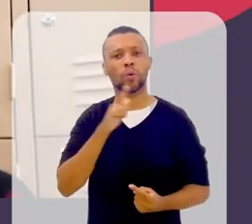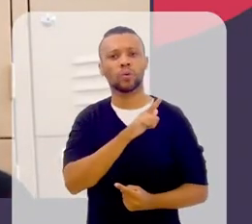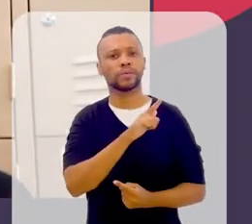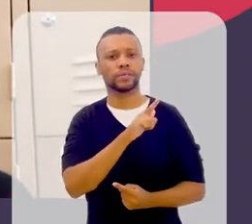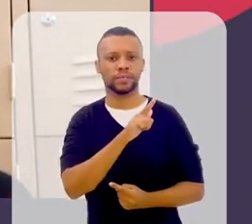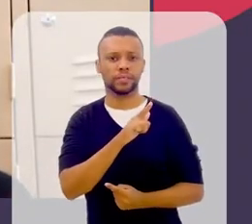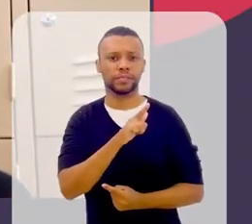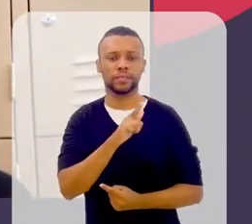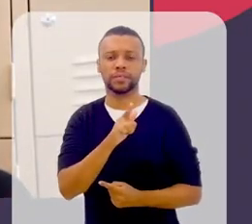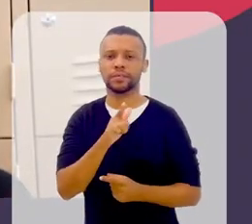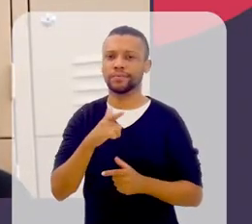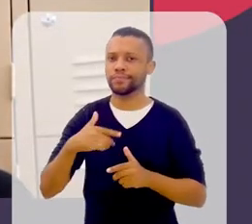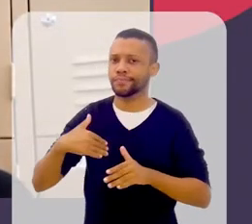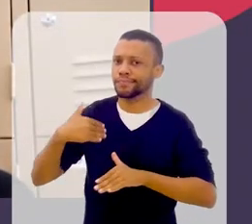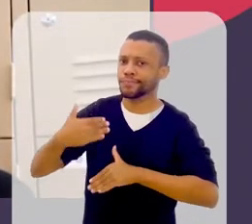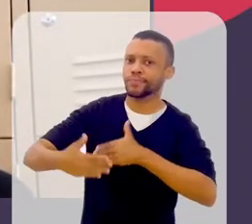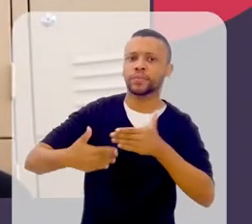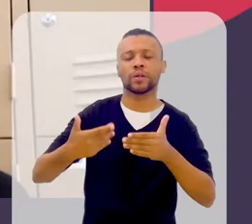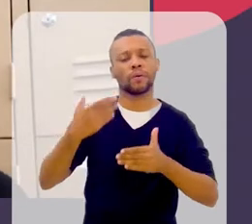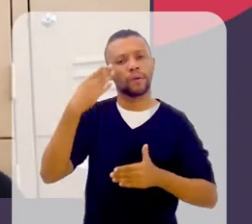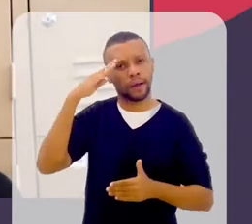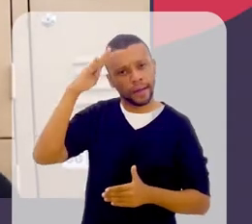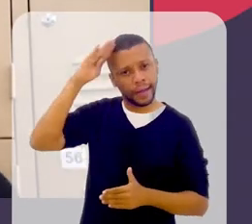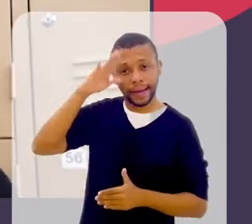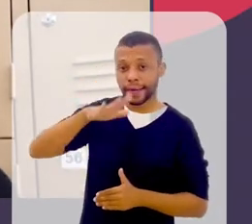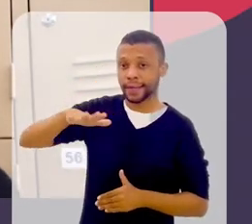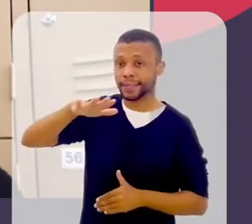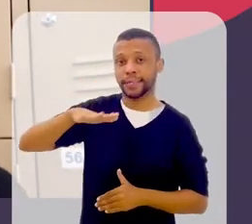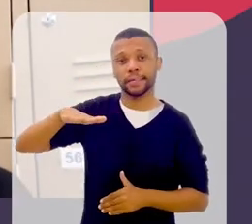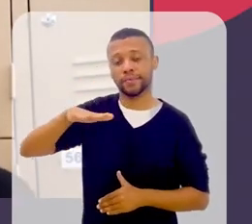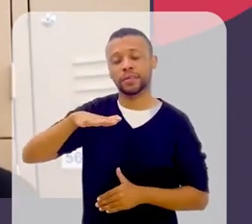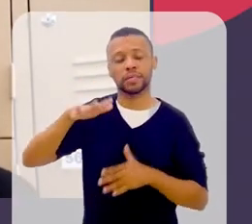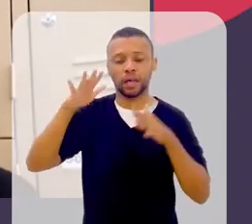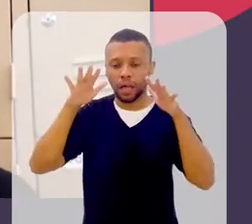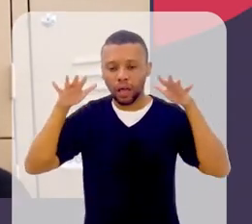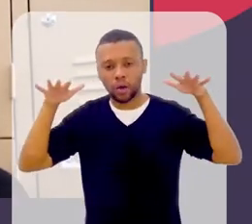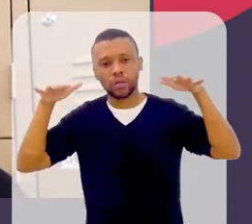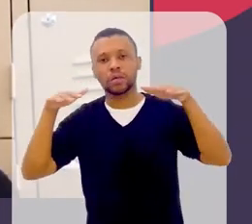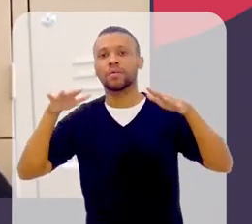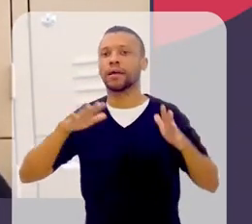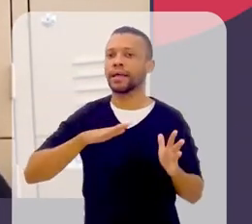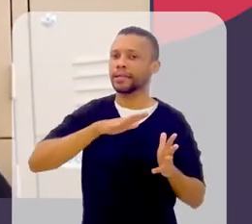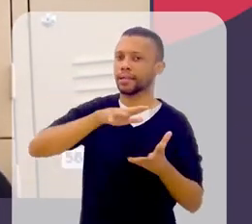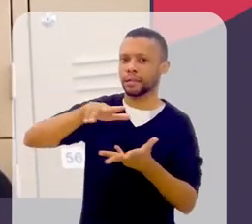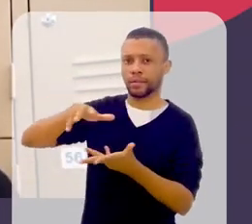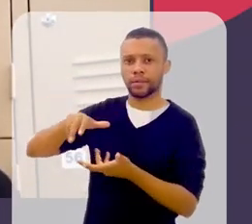conseguir seguir uma carreira acadêmica, se eu quiser, internacionalmente.